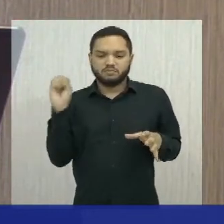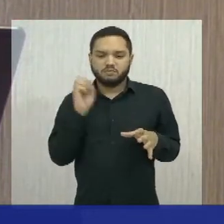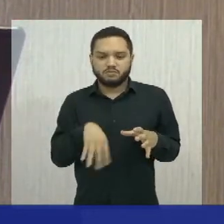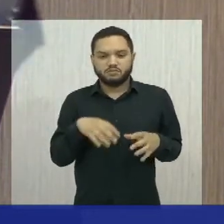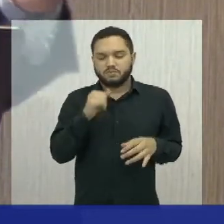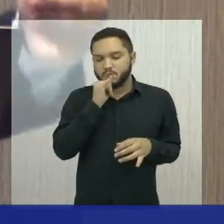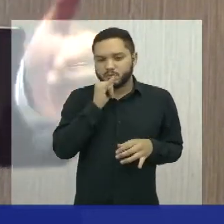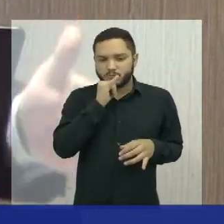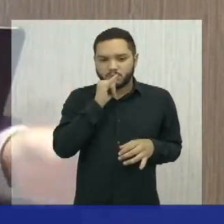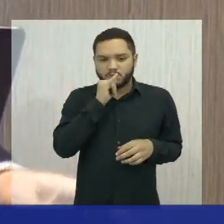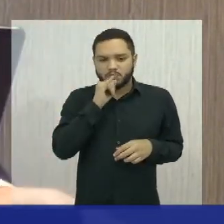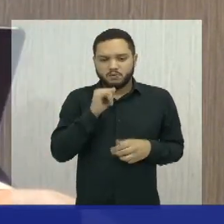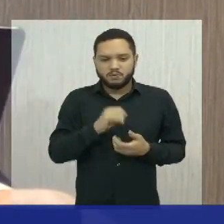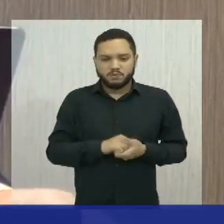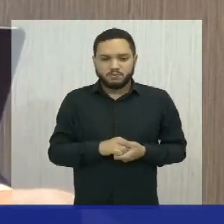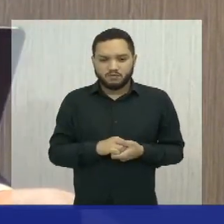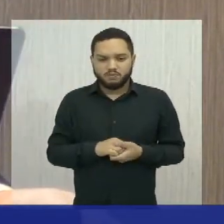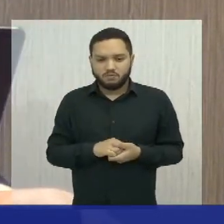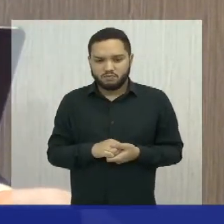no momento em que a própria